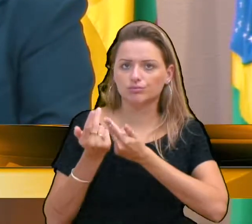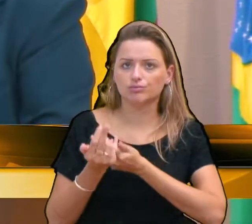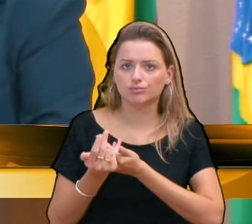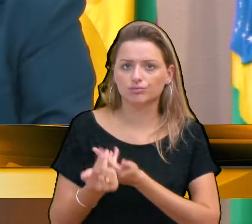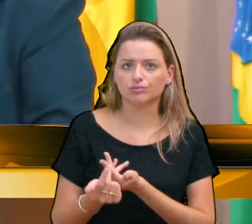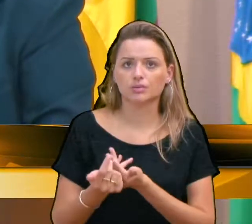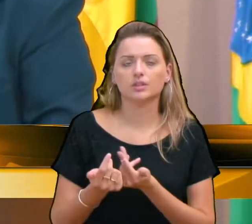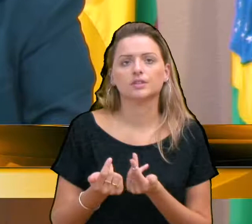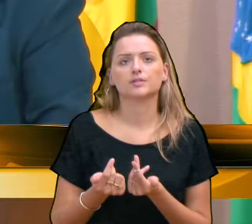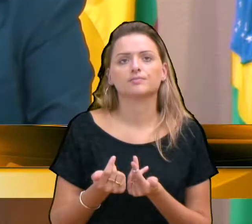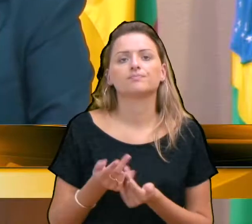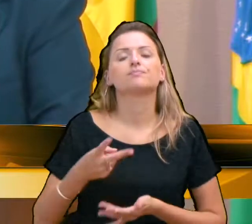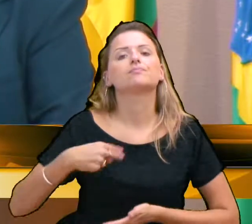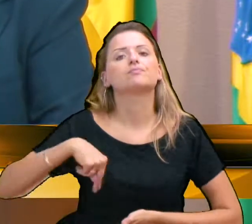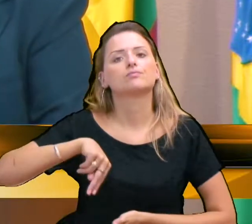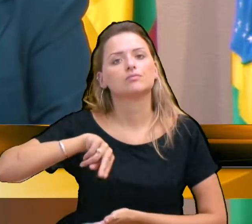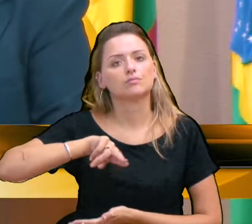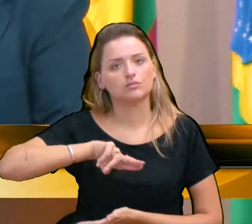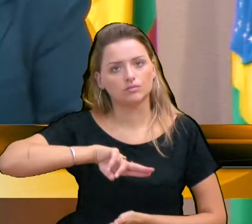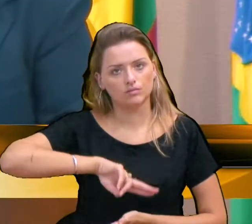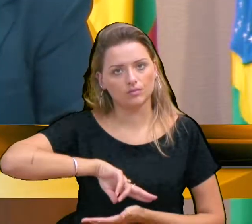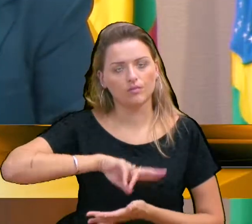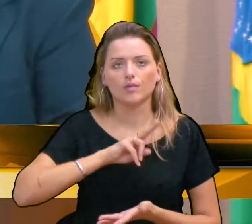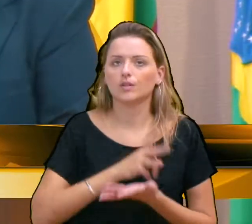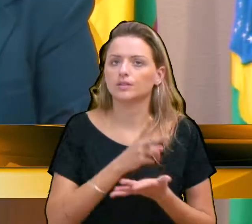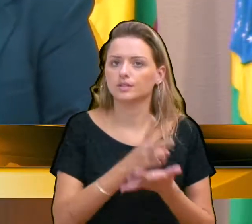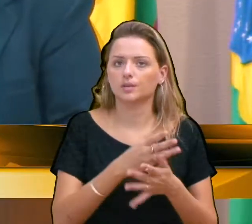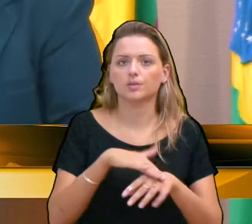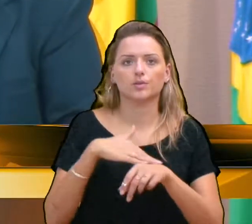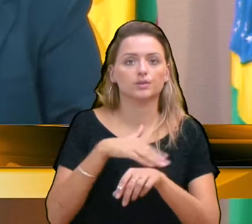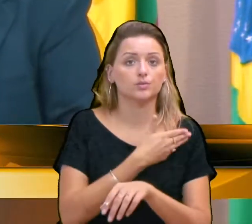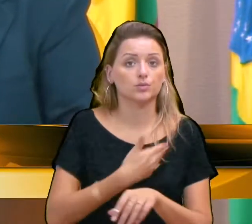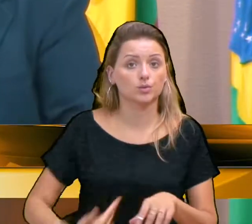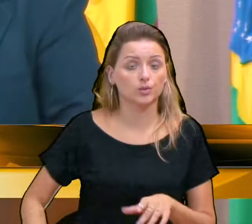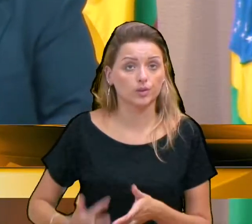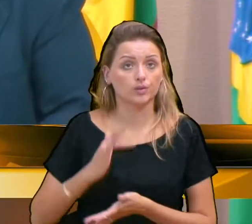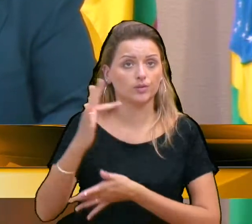e assim, nós aqui que cobramos do governo federal de anos,